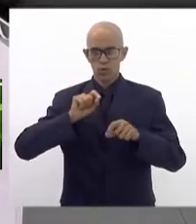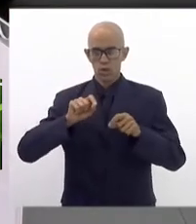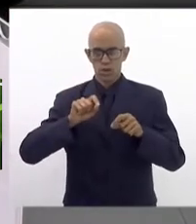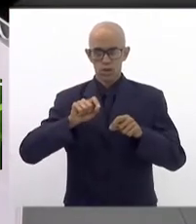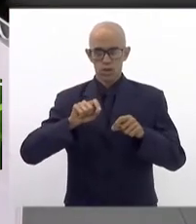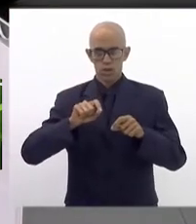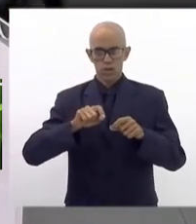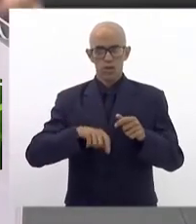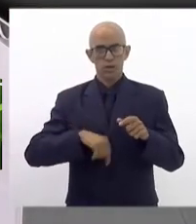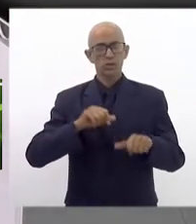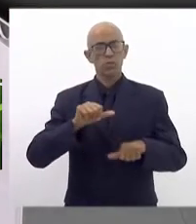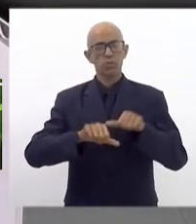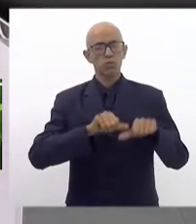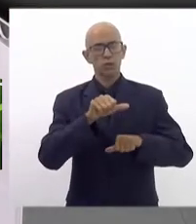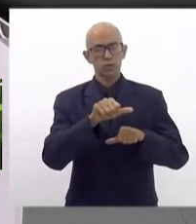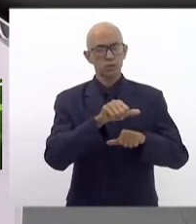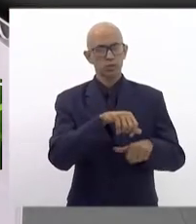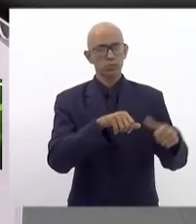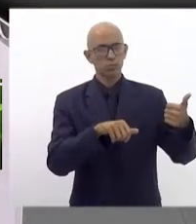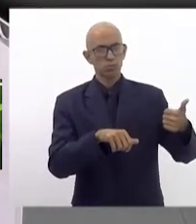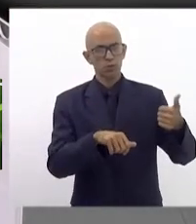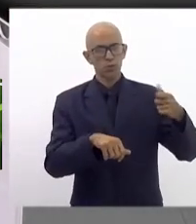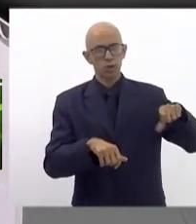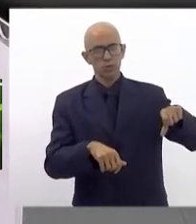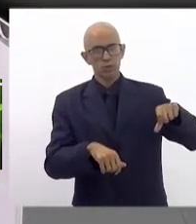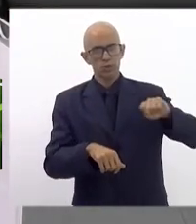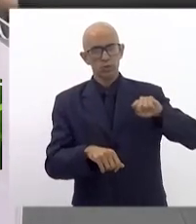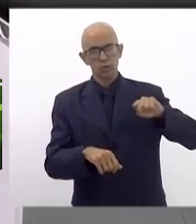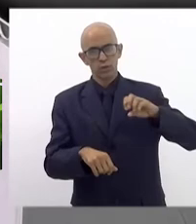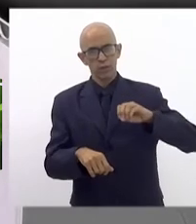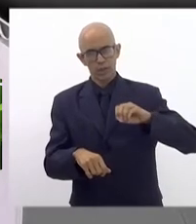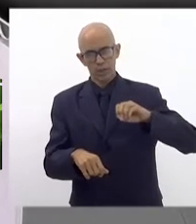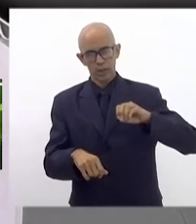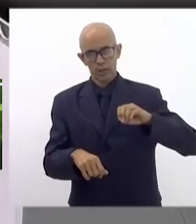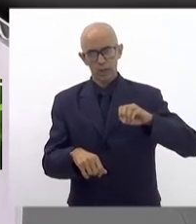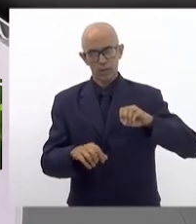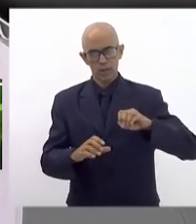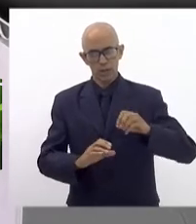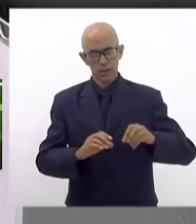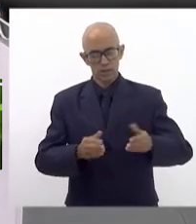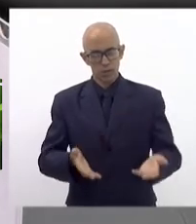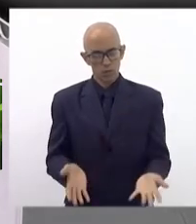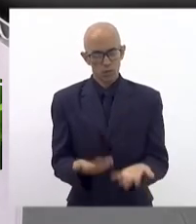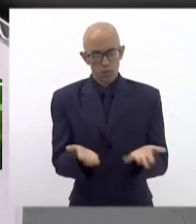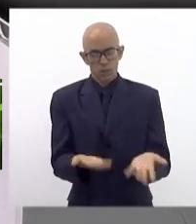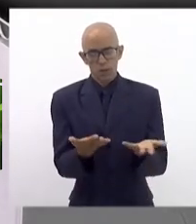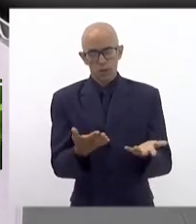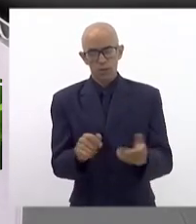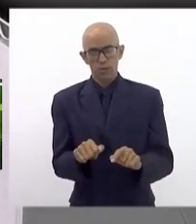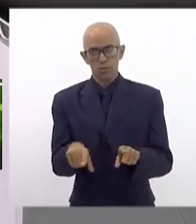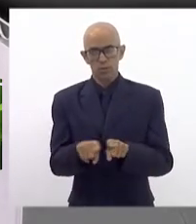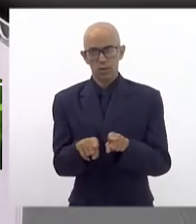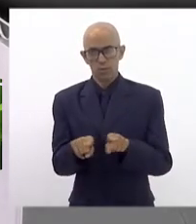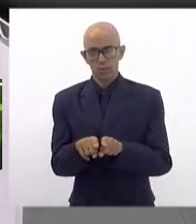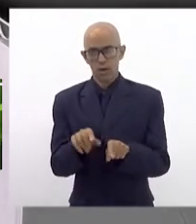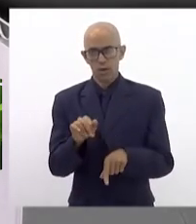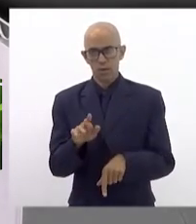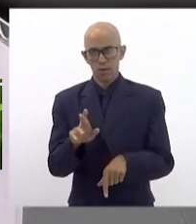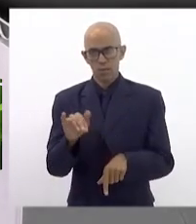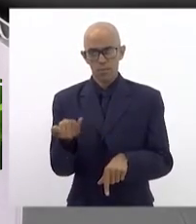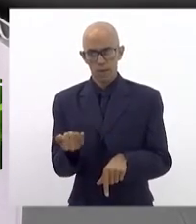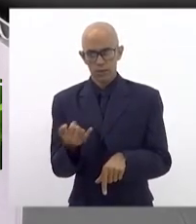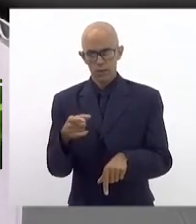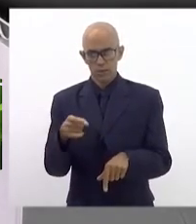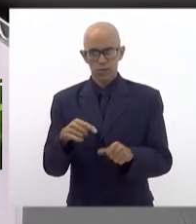de 1980 para cá, em termos do fomento, em termos da presença da FAPERJ e tudo mais.